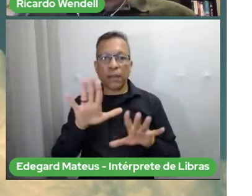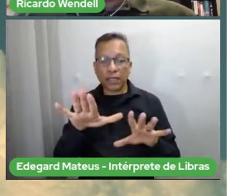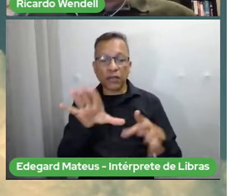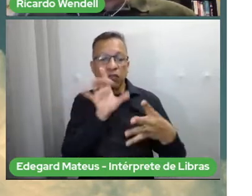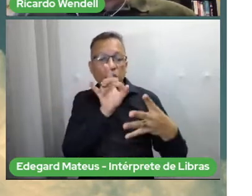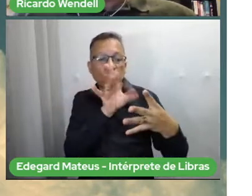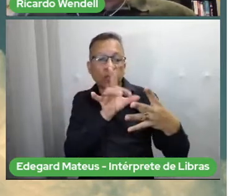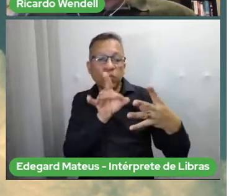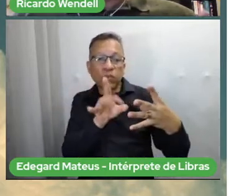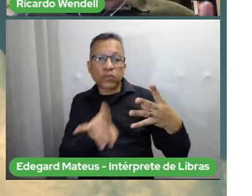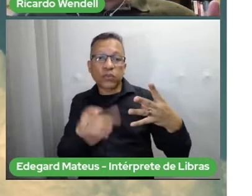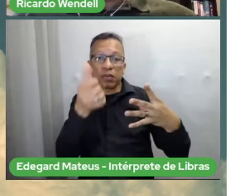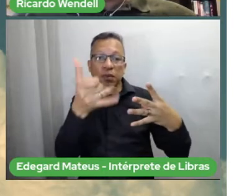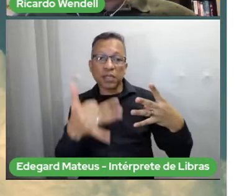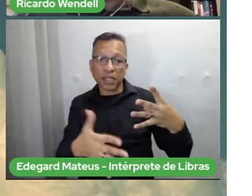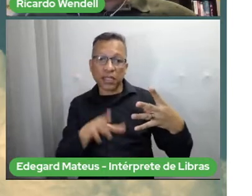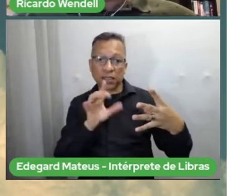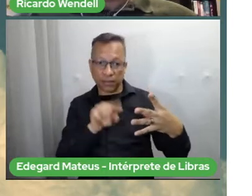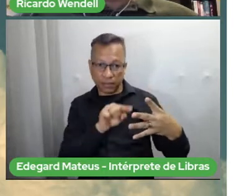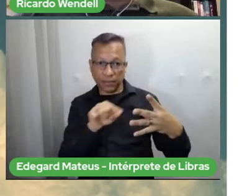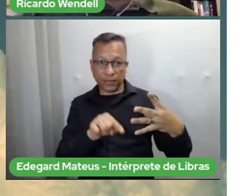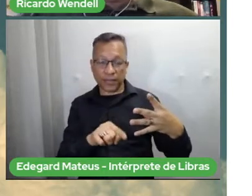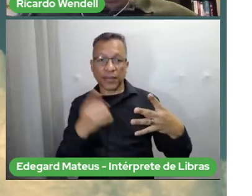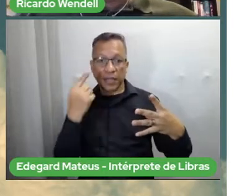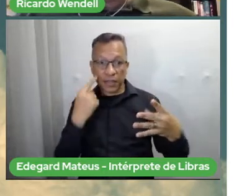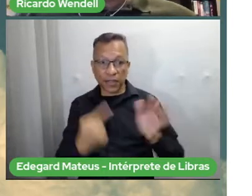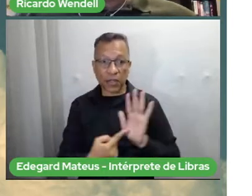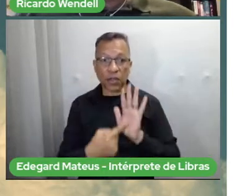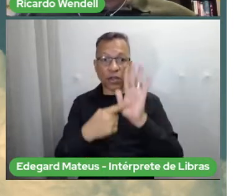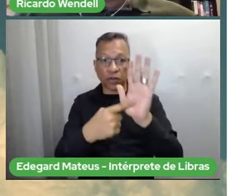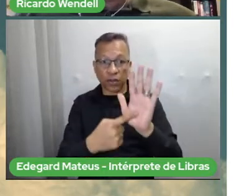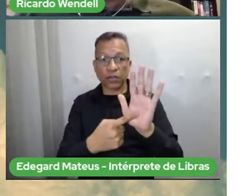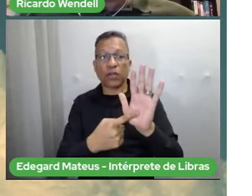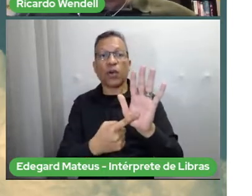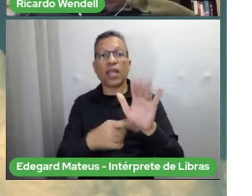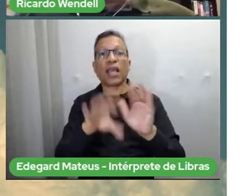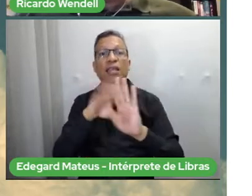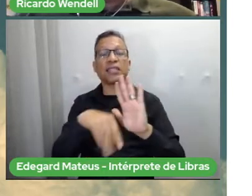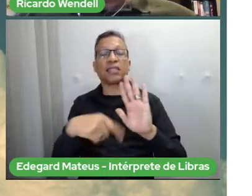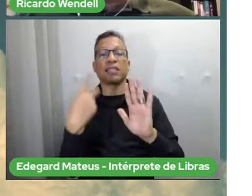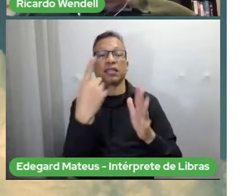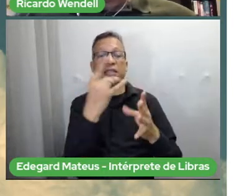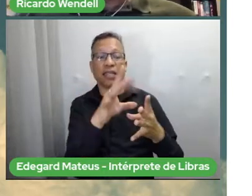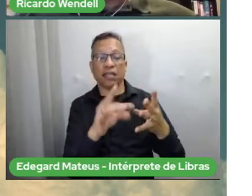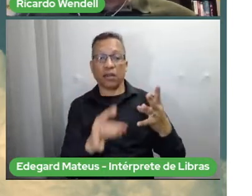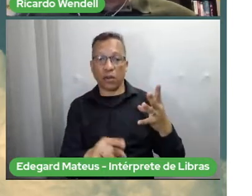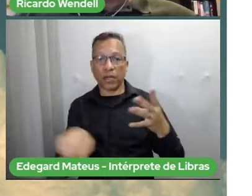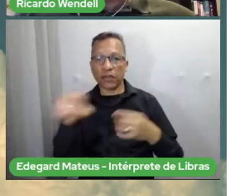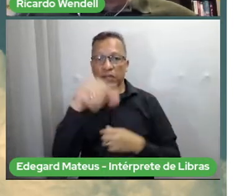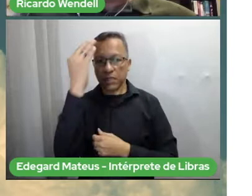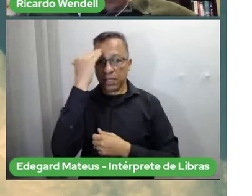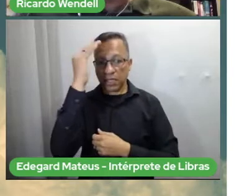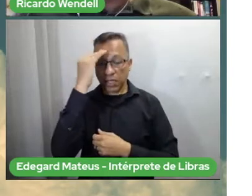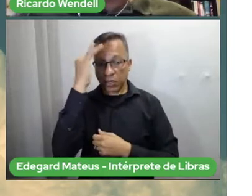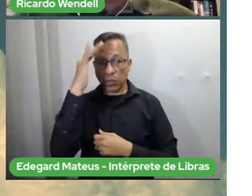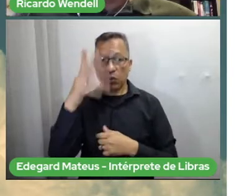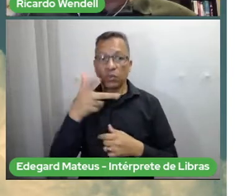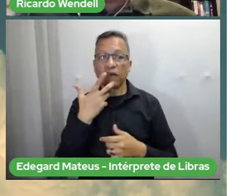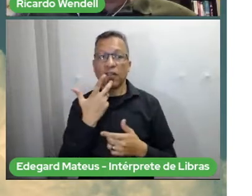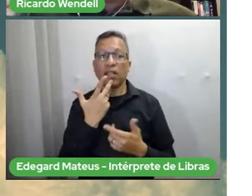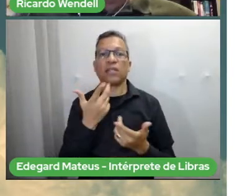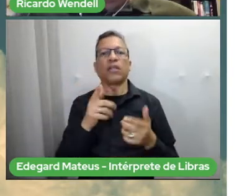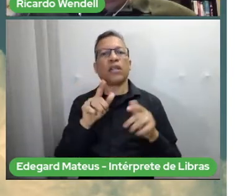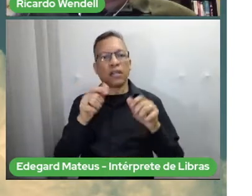desses princípios, trazendo elementos e características deles, para que vocês possam entender do que a gente está fazendo, assim, de diferença desse